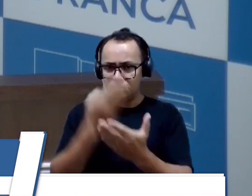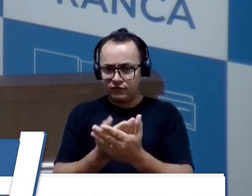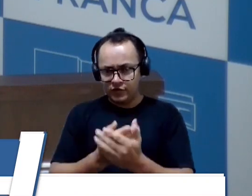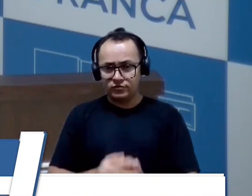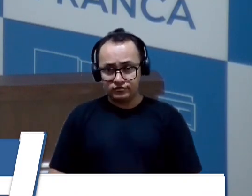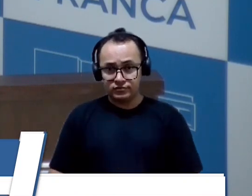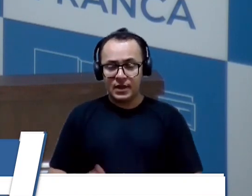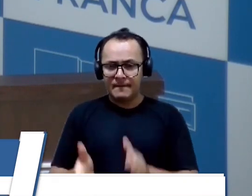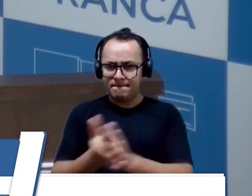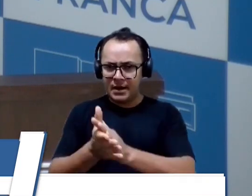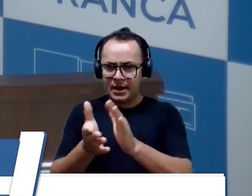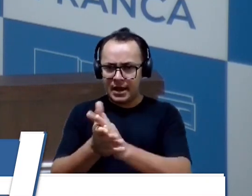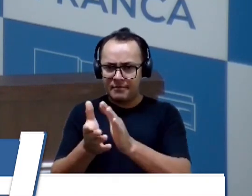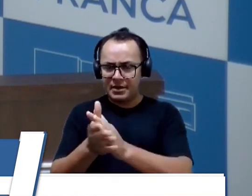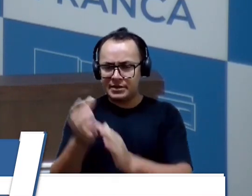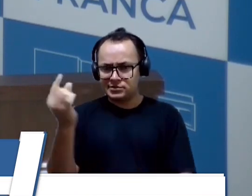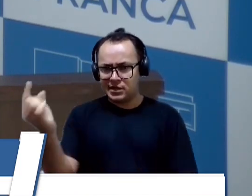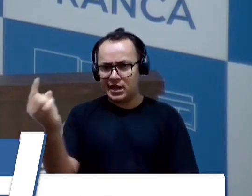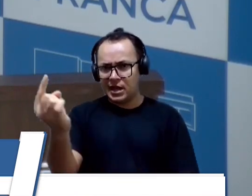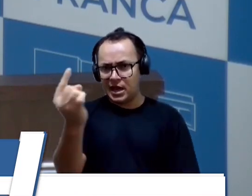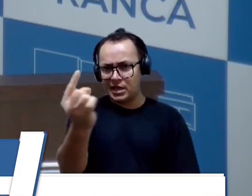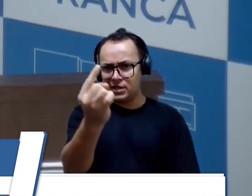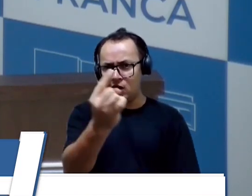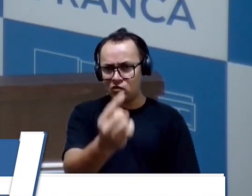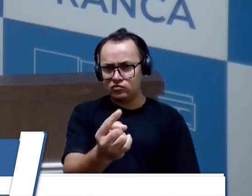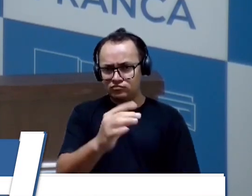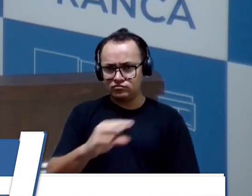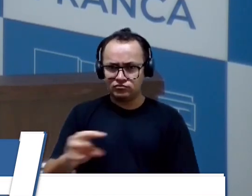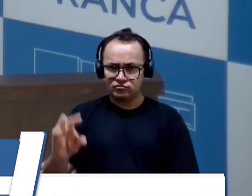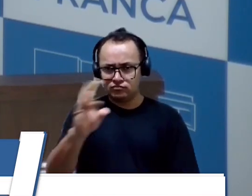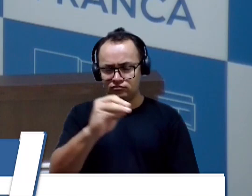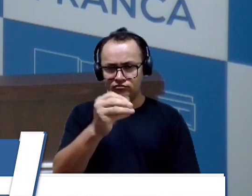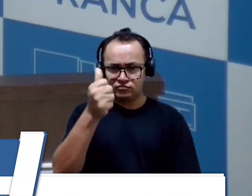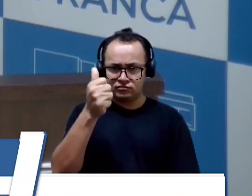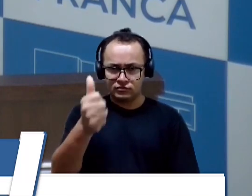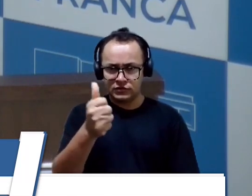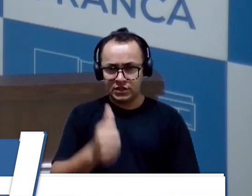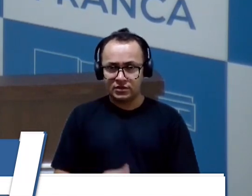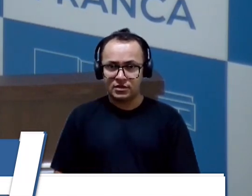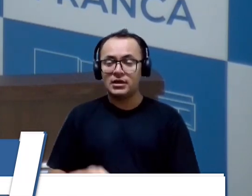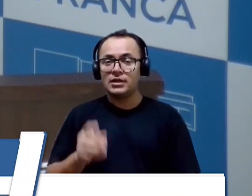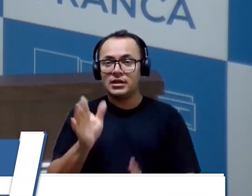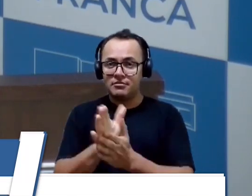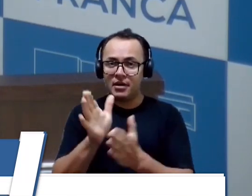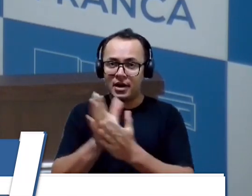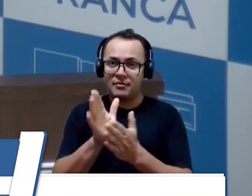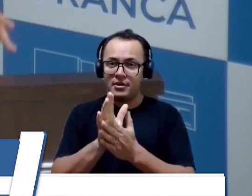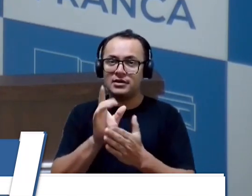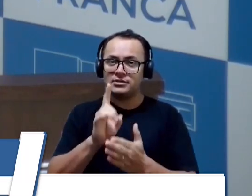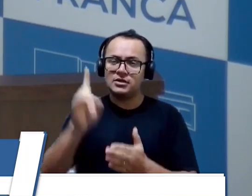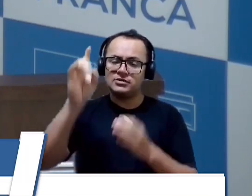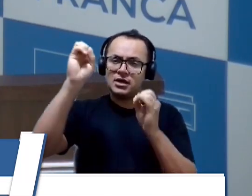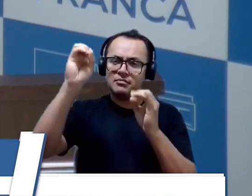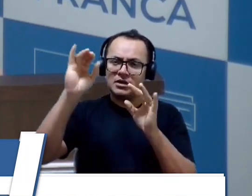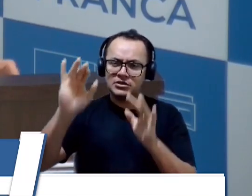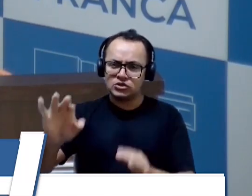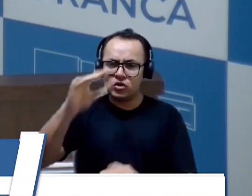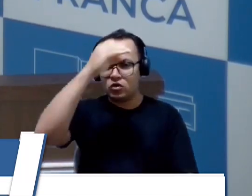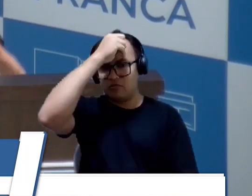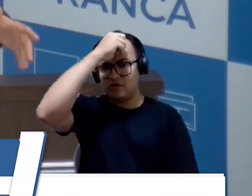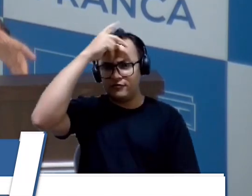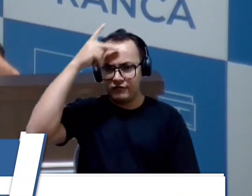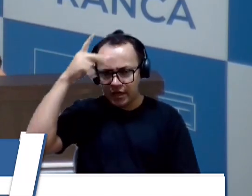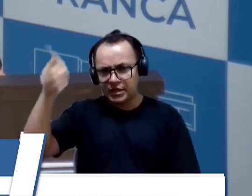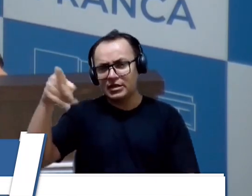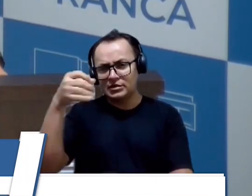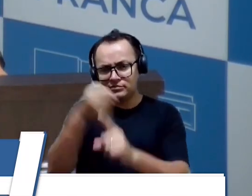Parabéns a cada um de vocês, tá? E parabéns também, que Deus abençoe também o nosso prefeito. Ele pode ter lutas, pode ter